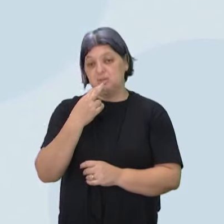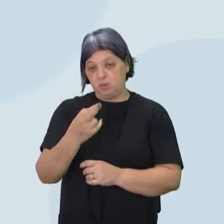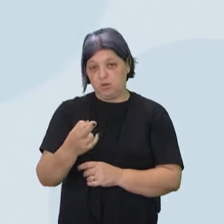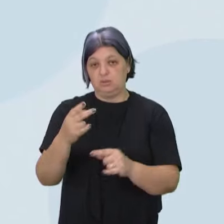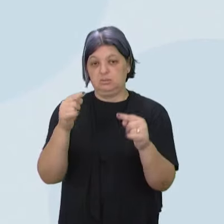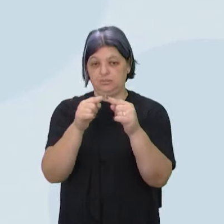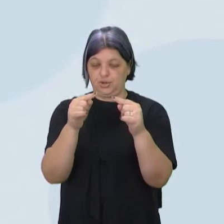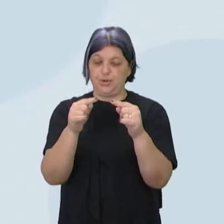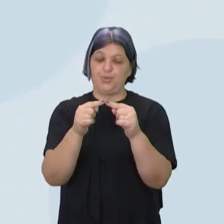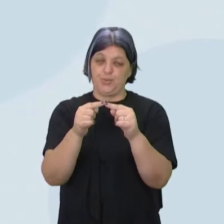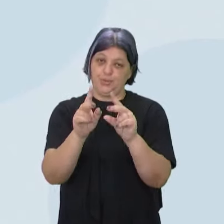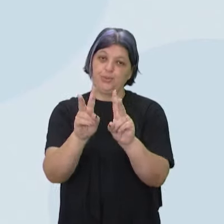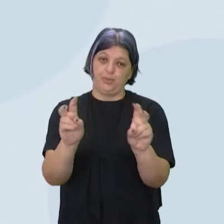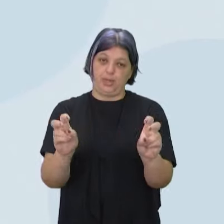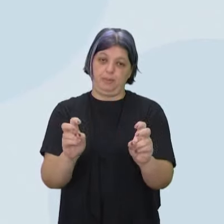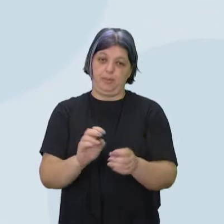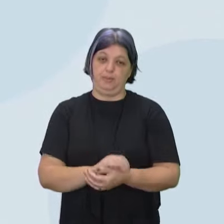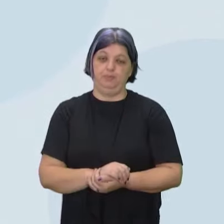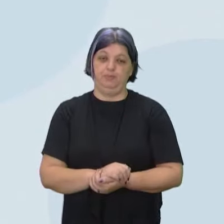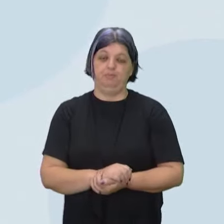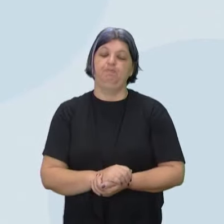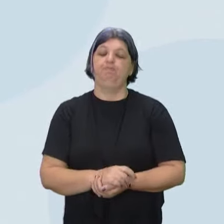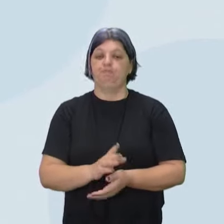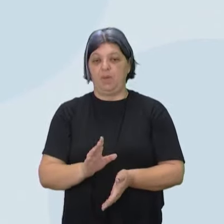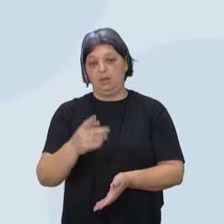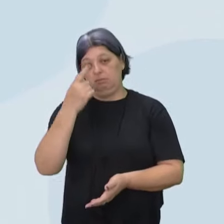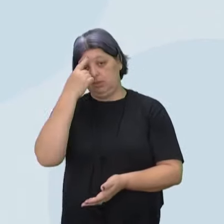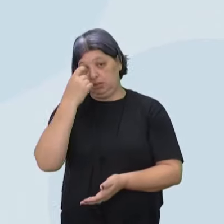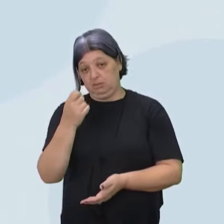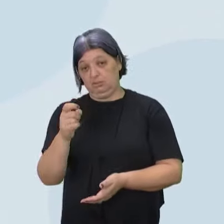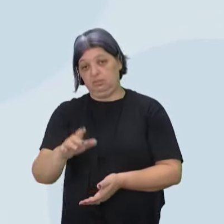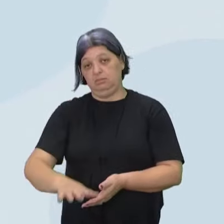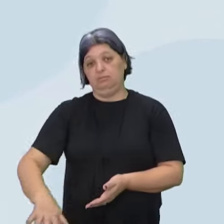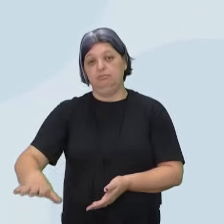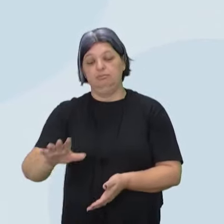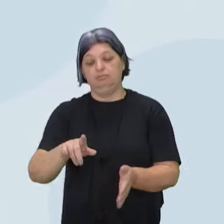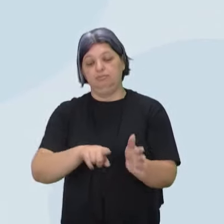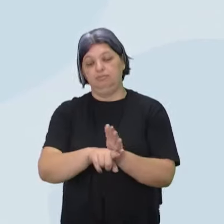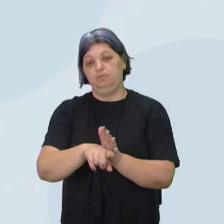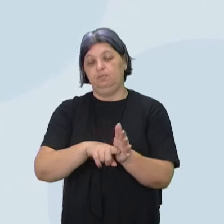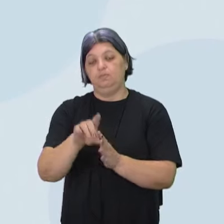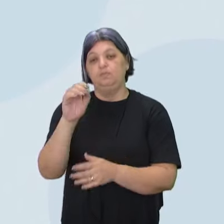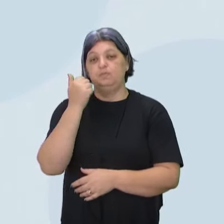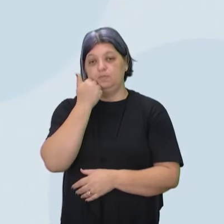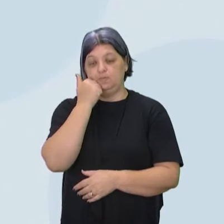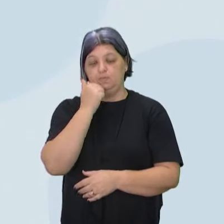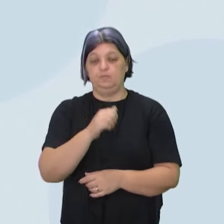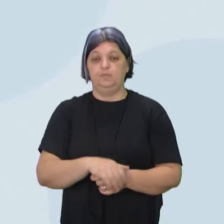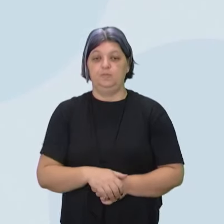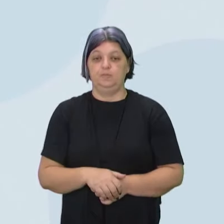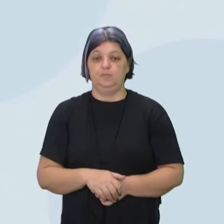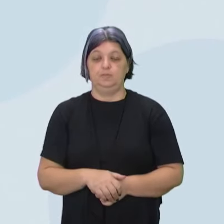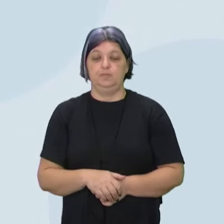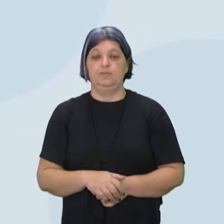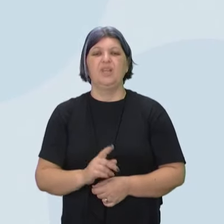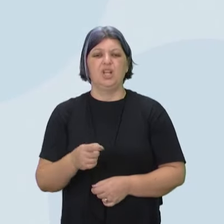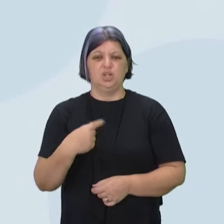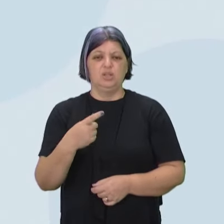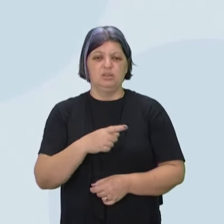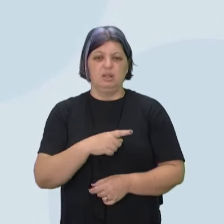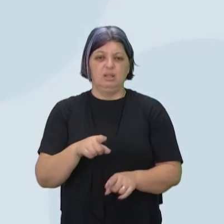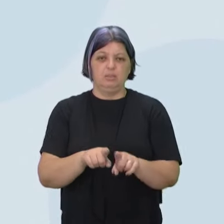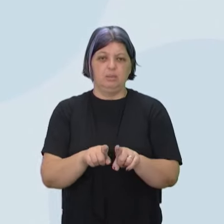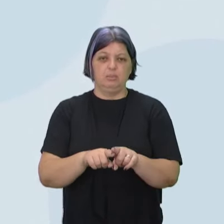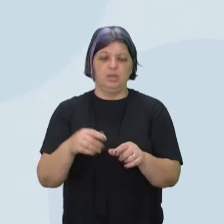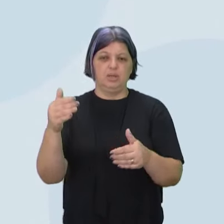aí com o que a gente esteja trabalhando, tá bom? Essa é a ideia do campo investigação científica. A gente tem também, no